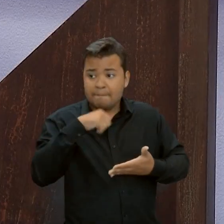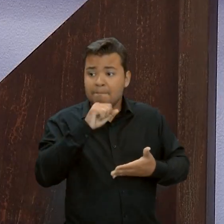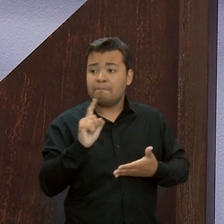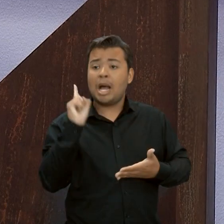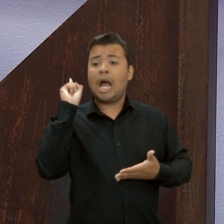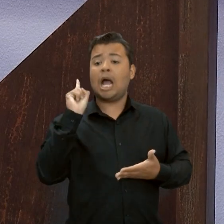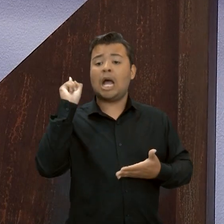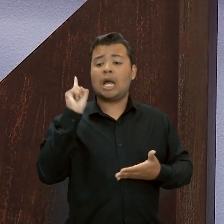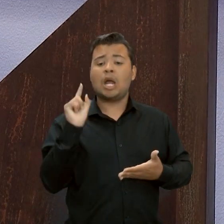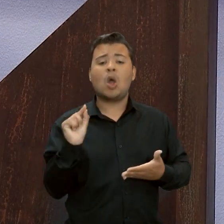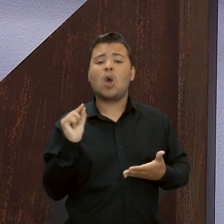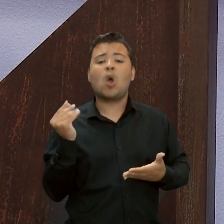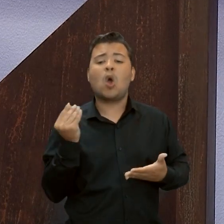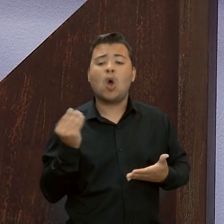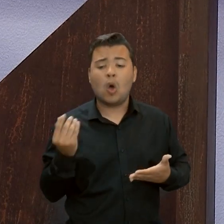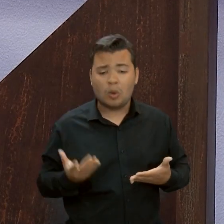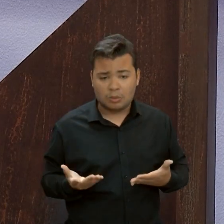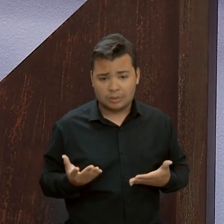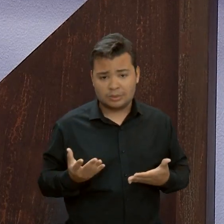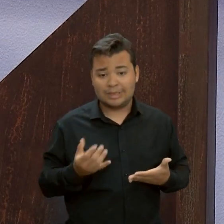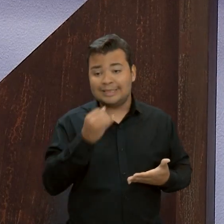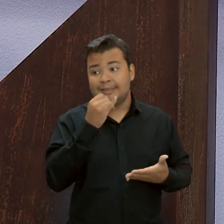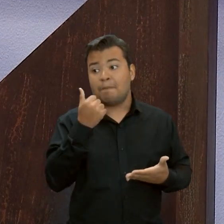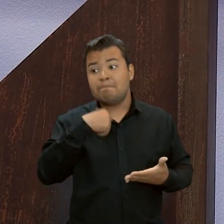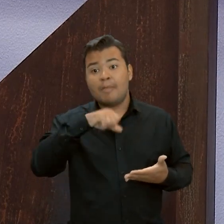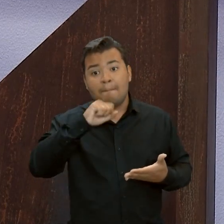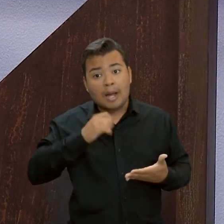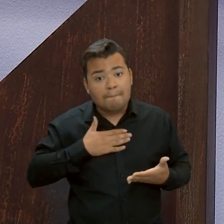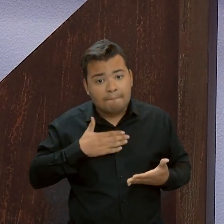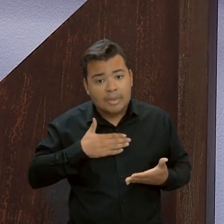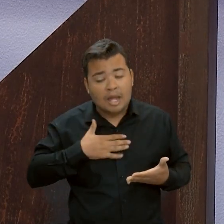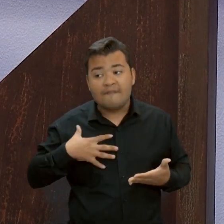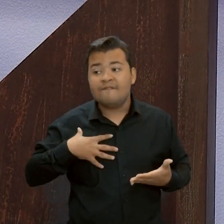E não foi fácil. Minha mãe teve 7 filhos